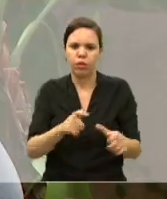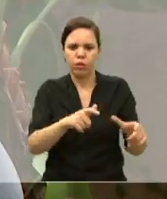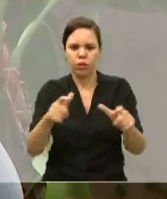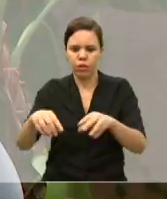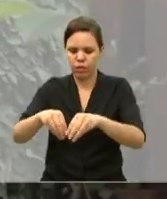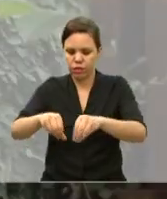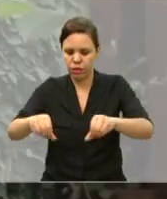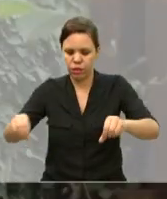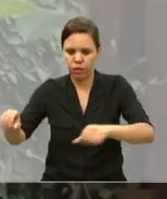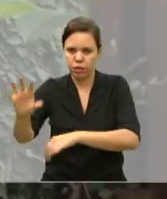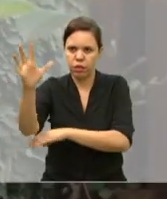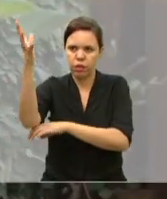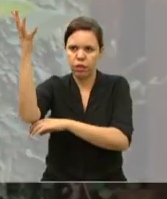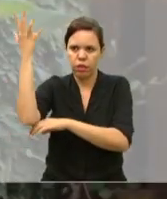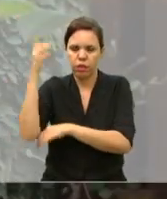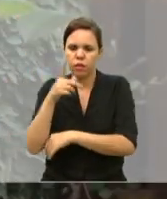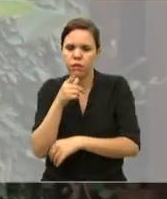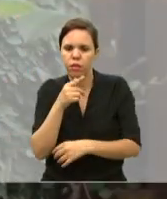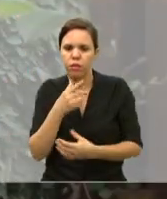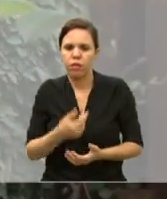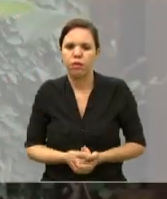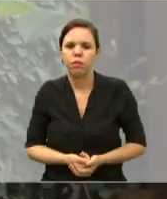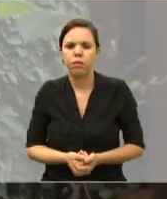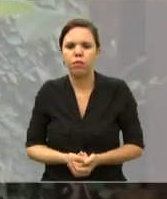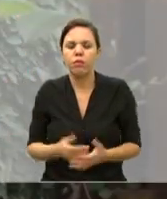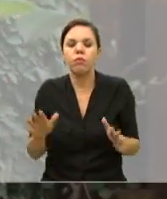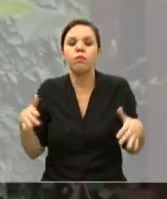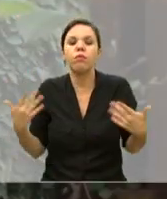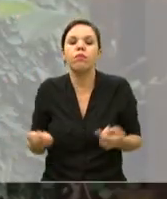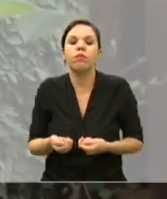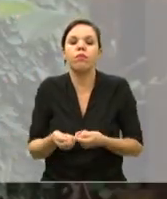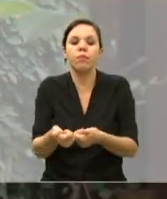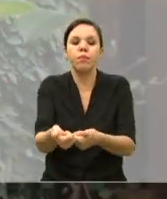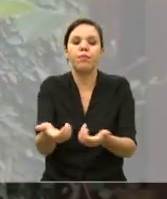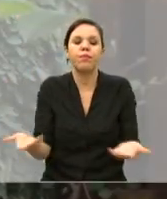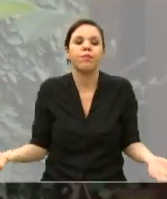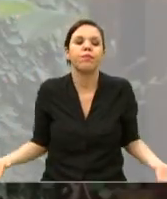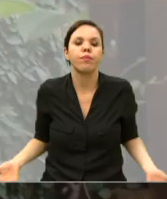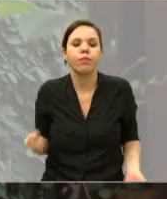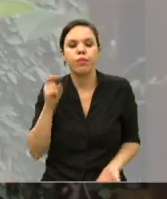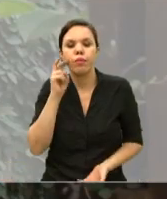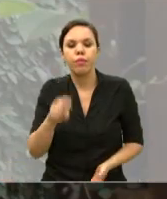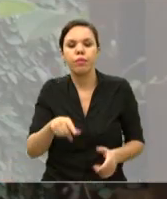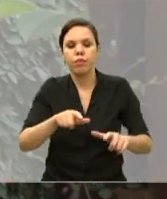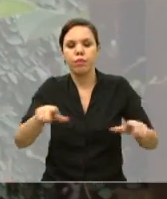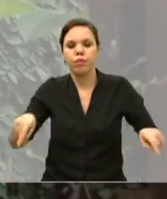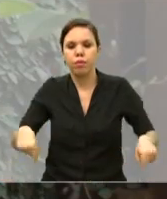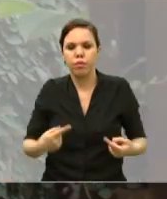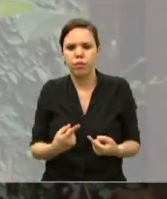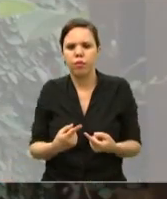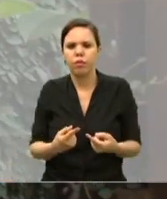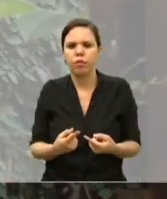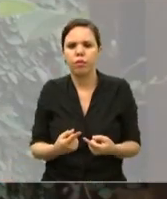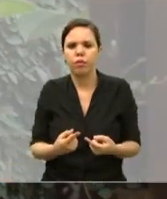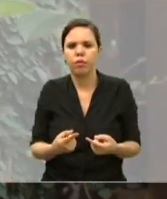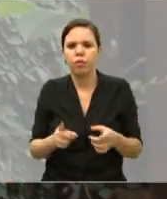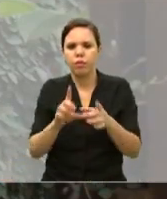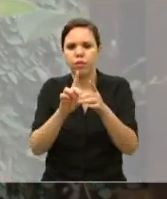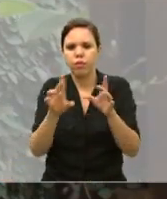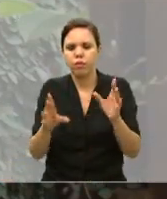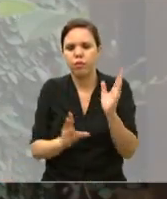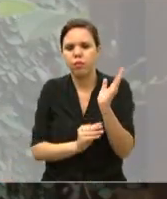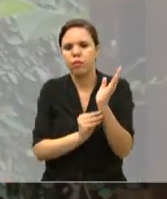a terra, com água. É isso que eu ia perguntar, quais são os benefícios, né? Porque assim, até a gente vê que é um espaço muito democrático, né? Não